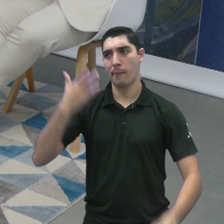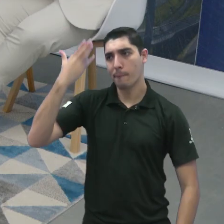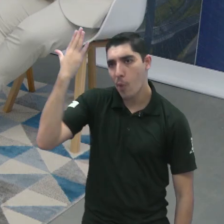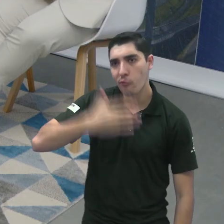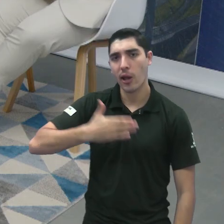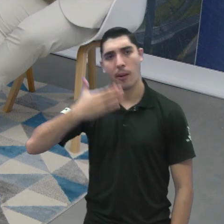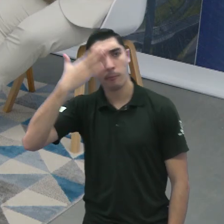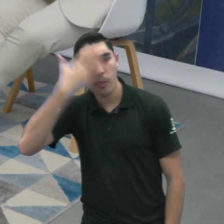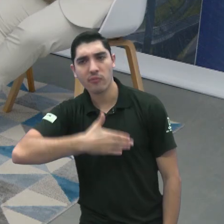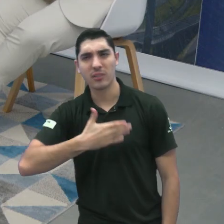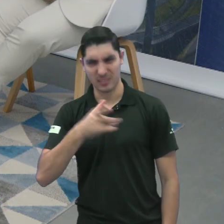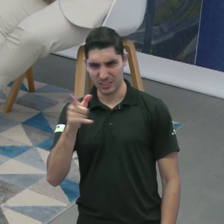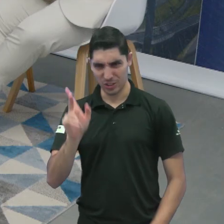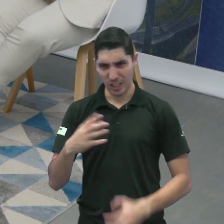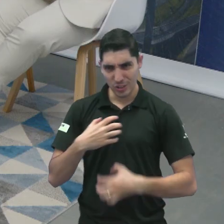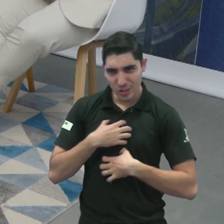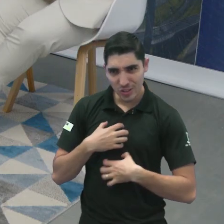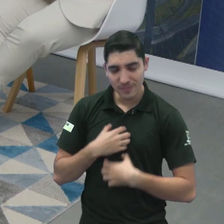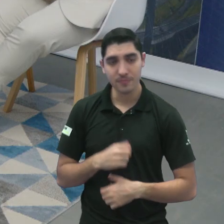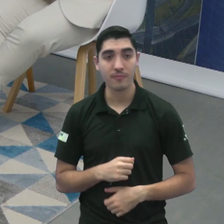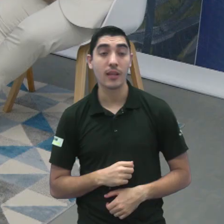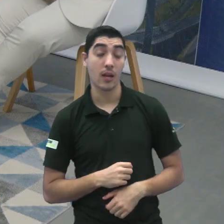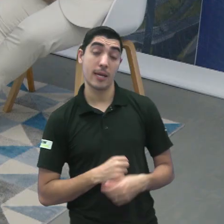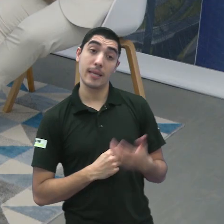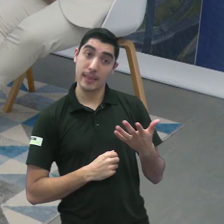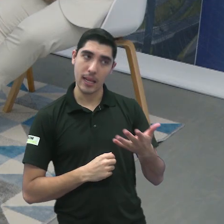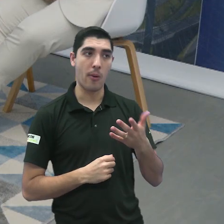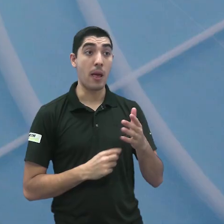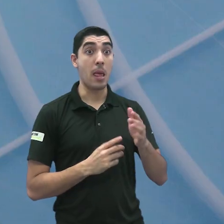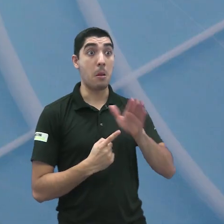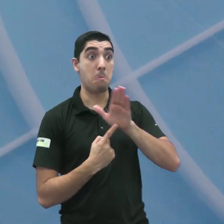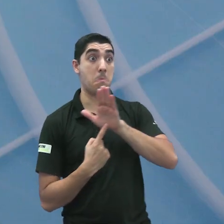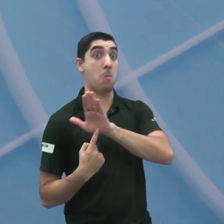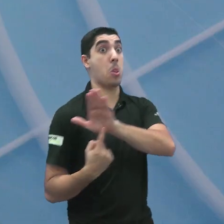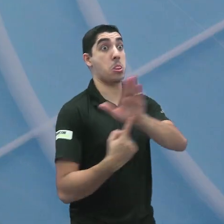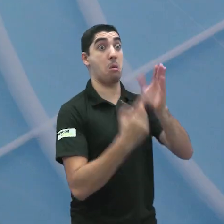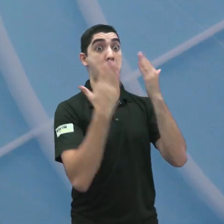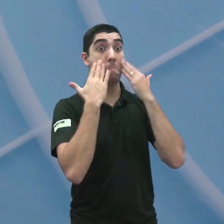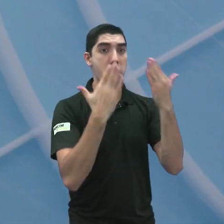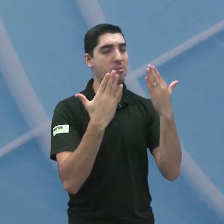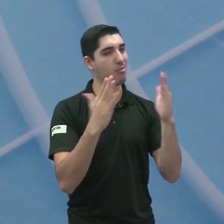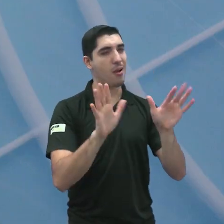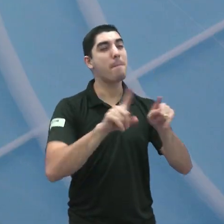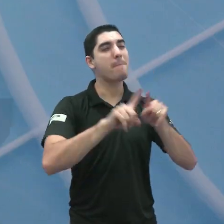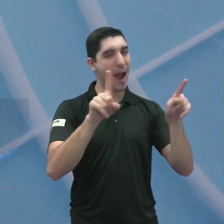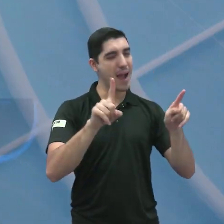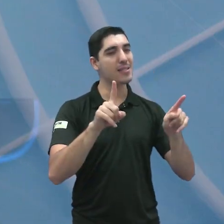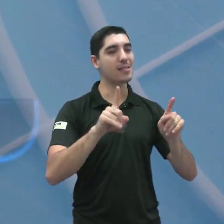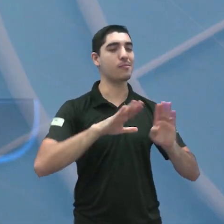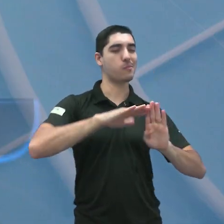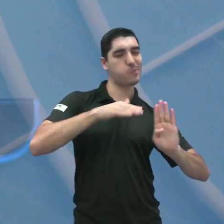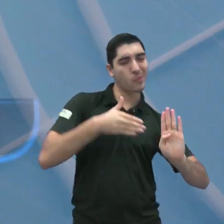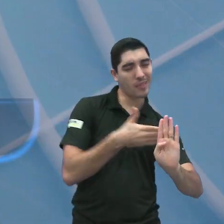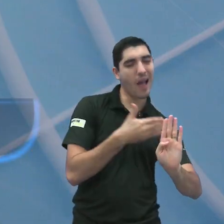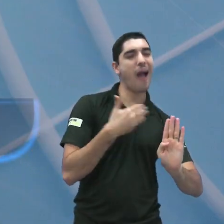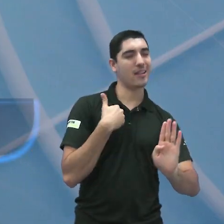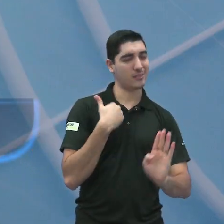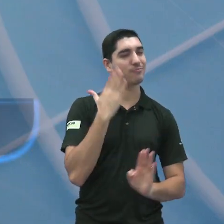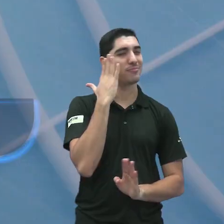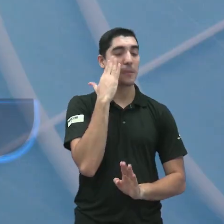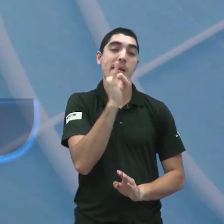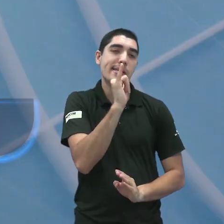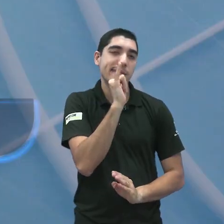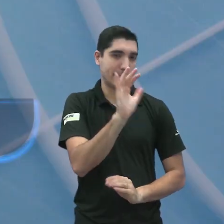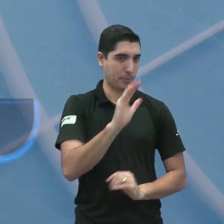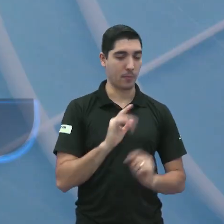colegas homens? Então, é uma coisa meio velada, mas a gente percebe. Como que a gente percebe isso? Às vezes, em